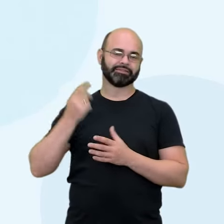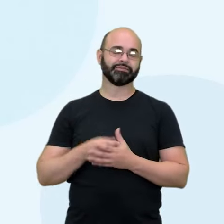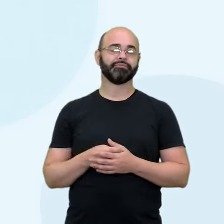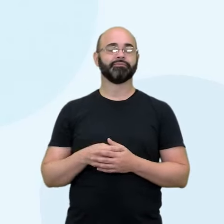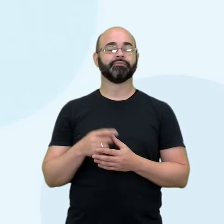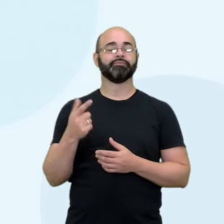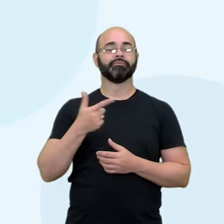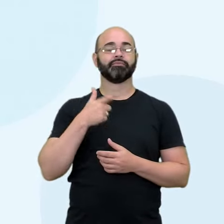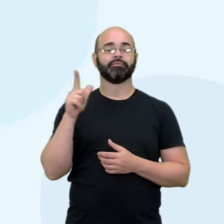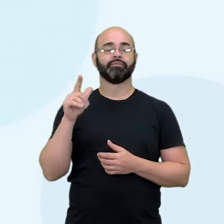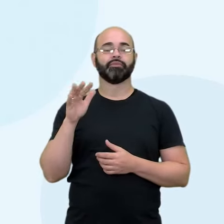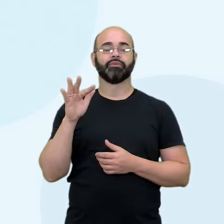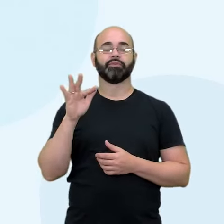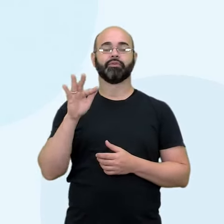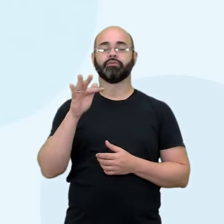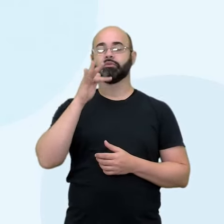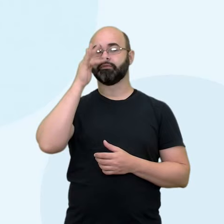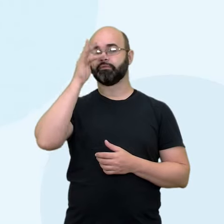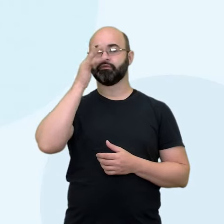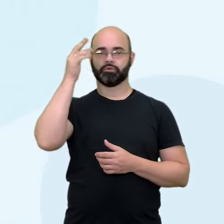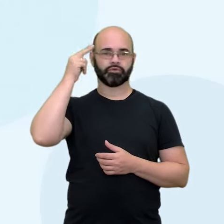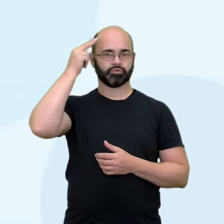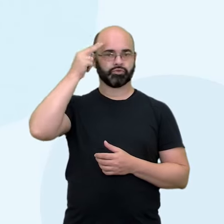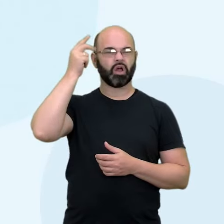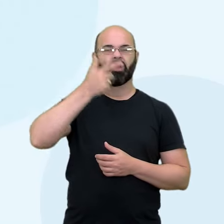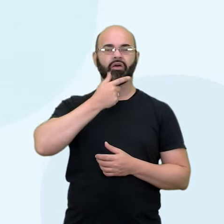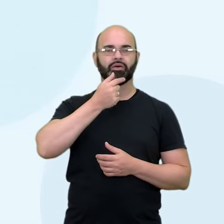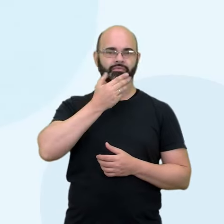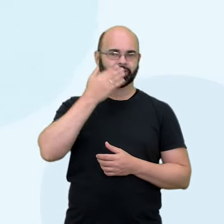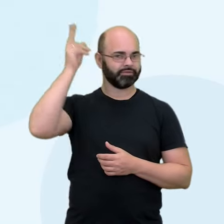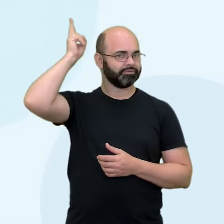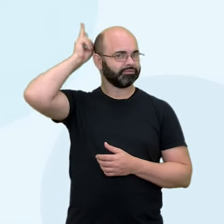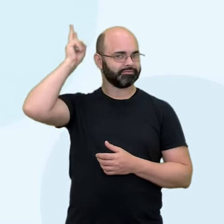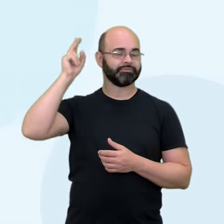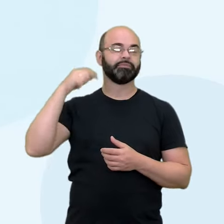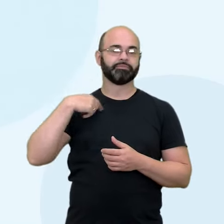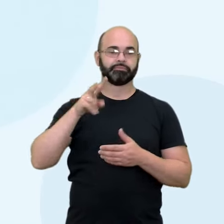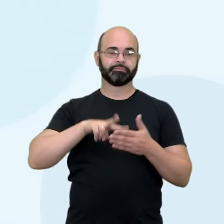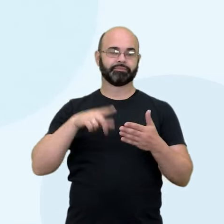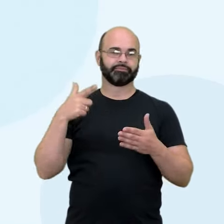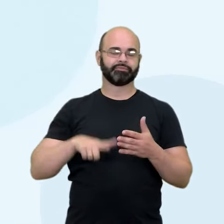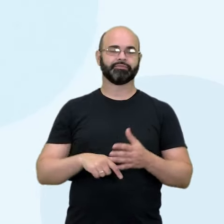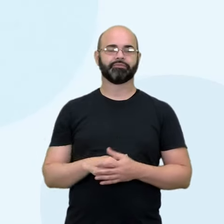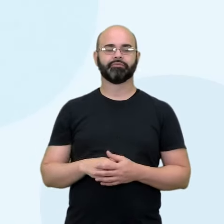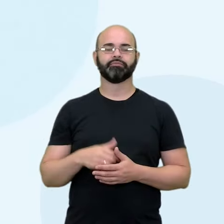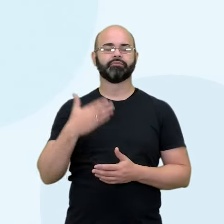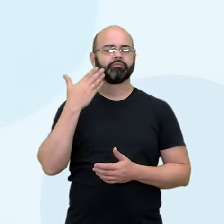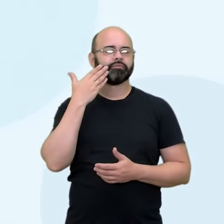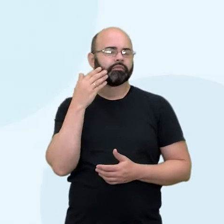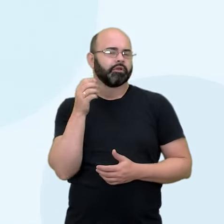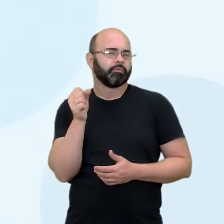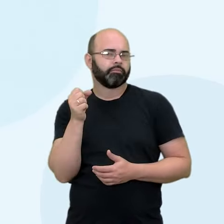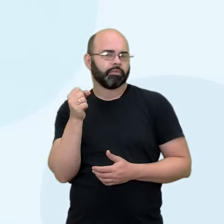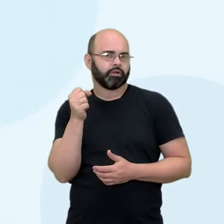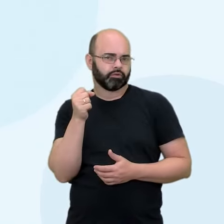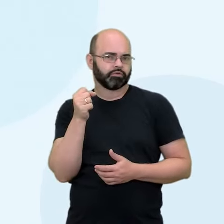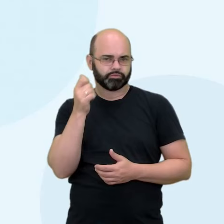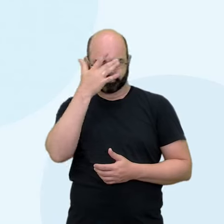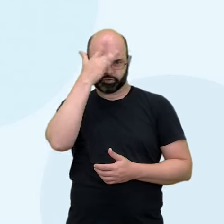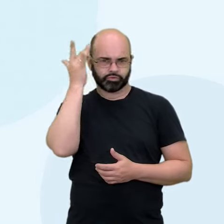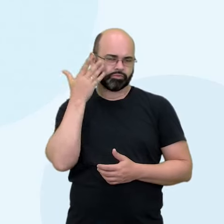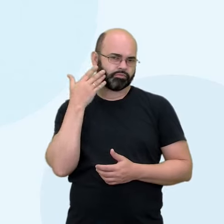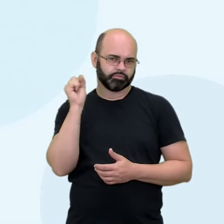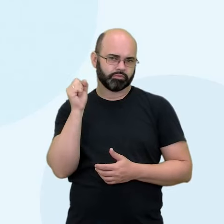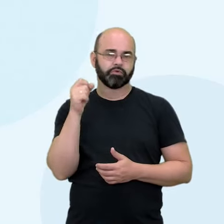em que tem a fala do indígena no livro. Ele fala assim, né, vou ler novamente. Os brancos não param de querer desenhar suas